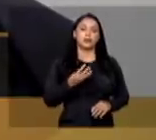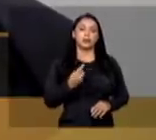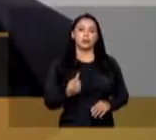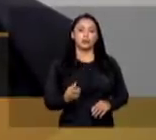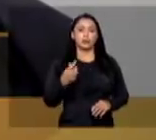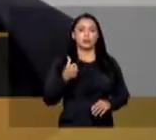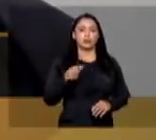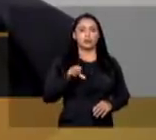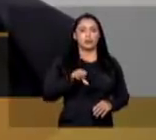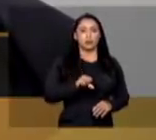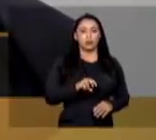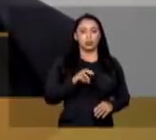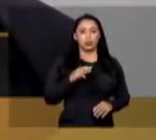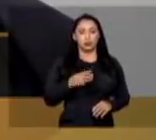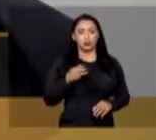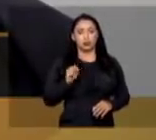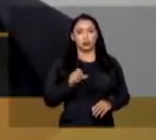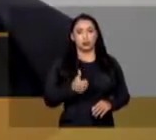178.596,